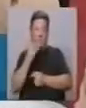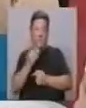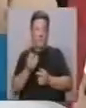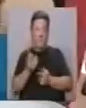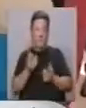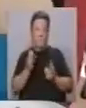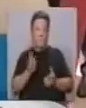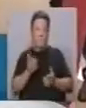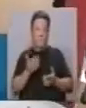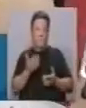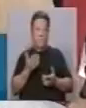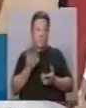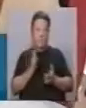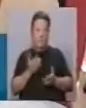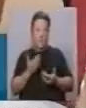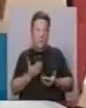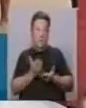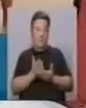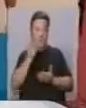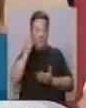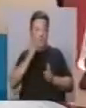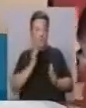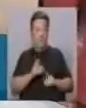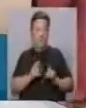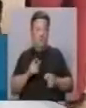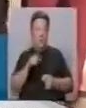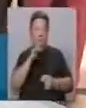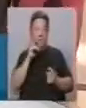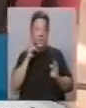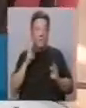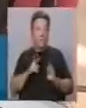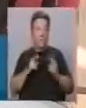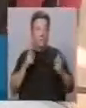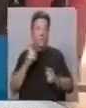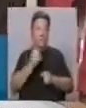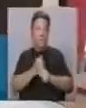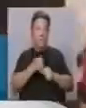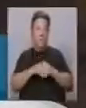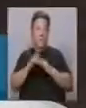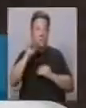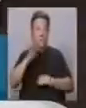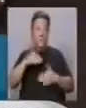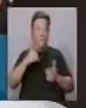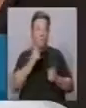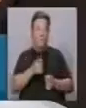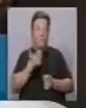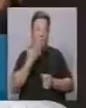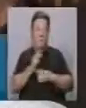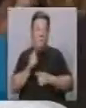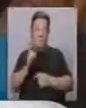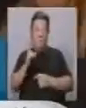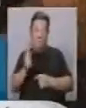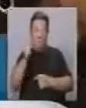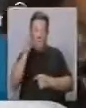que estão e que já estão licenciados, poderem encontrar o emprego do futuro, que é o caso. Olá, muito boa tarde.